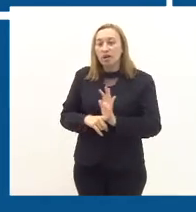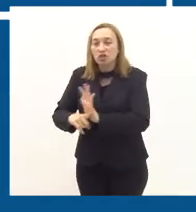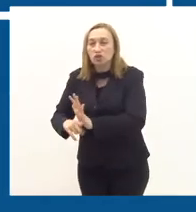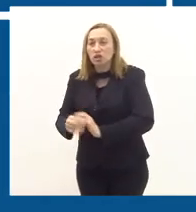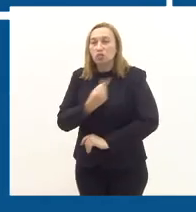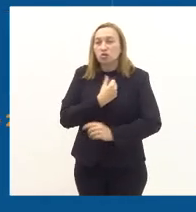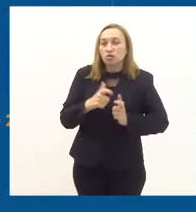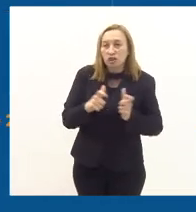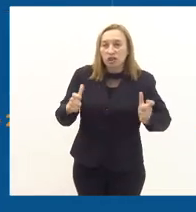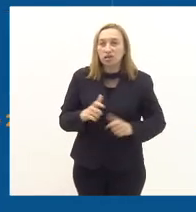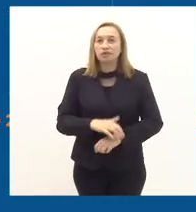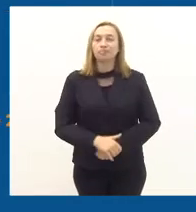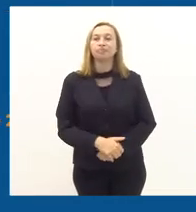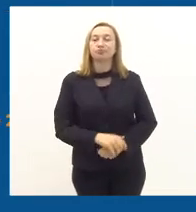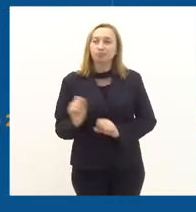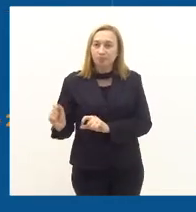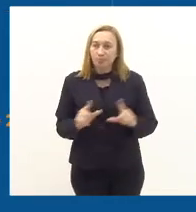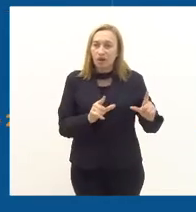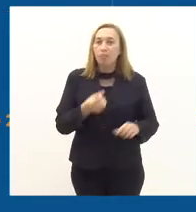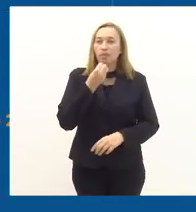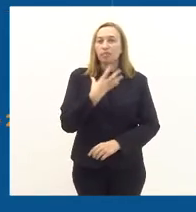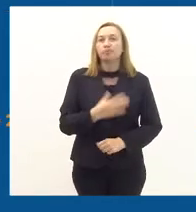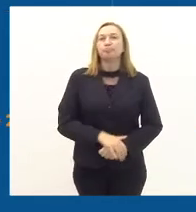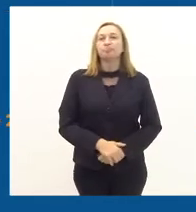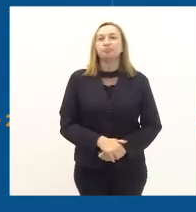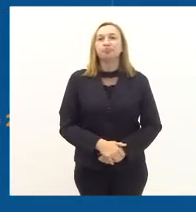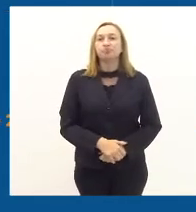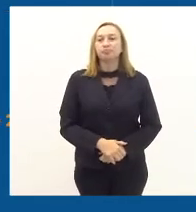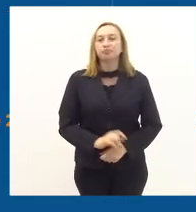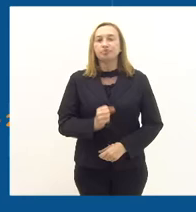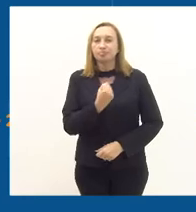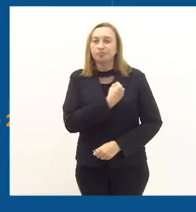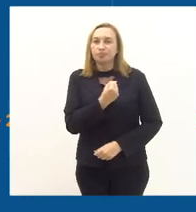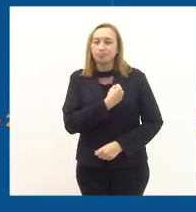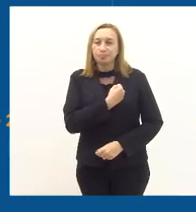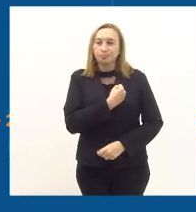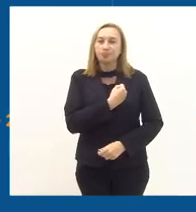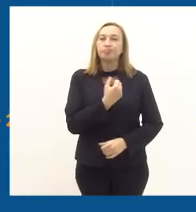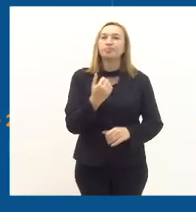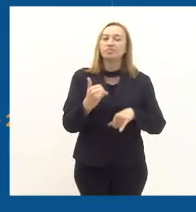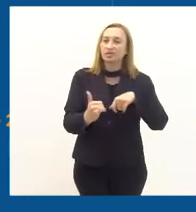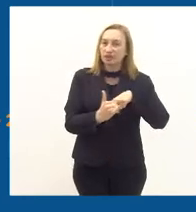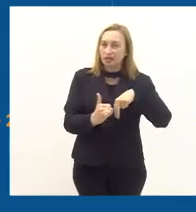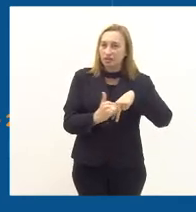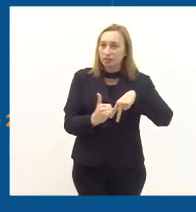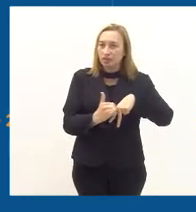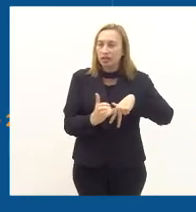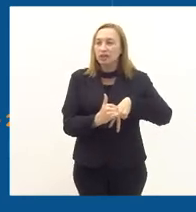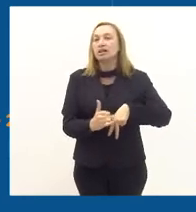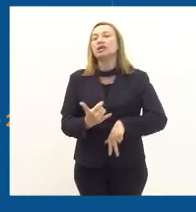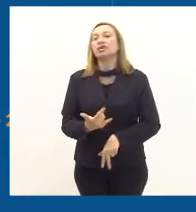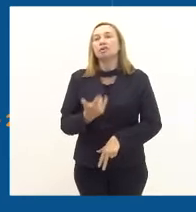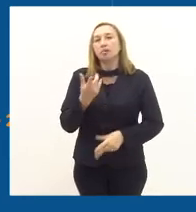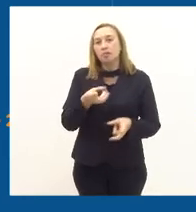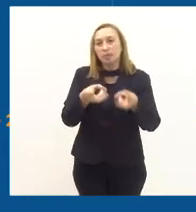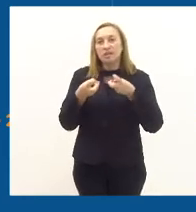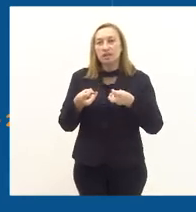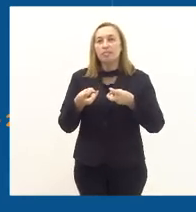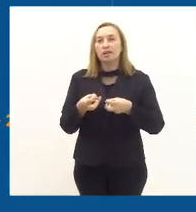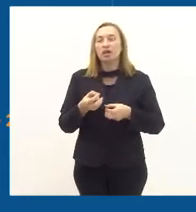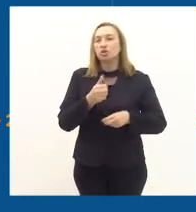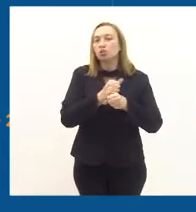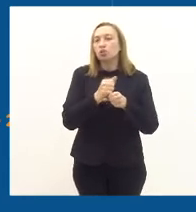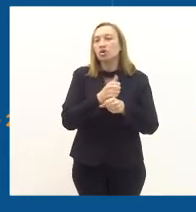demanda. Pode passar? Bom, ali a gente tem inúmeros dados de atendimento. Se vocês perceberem, no ano ali